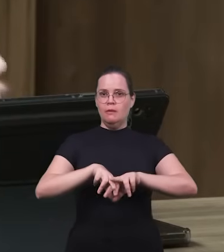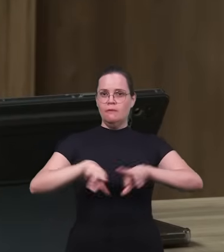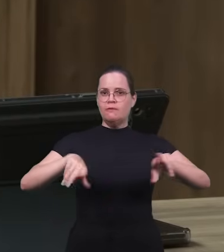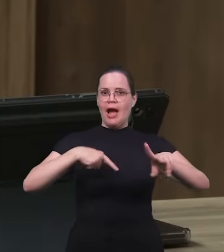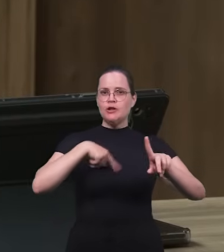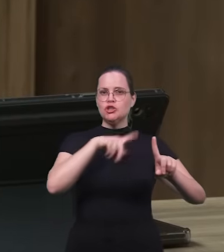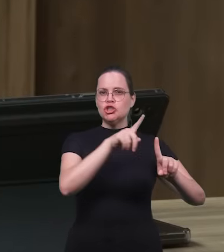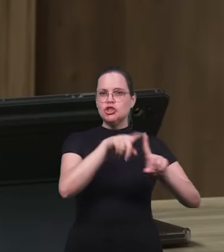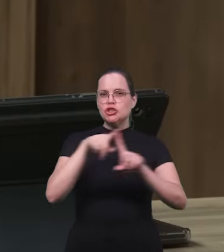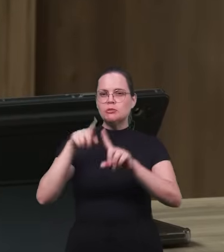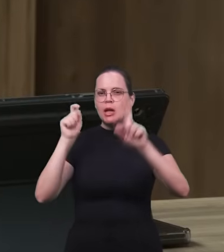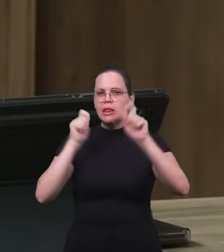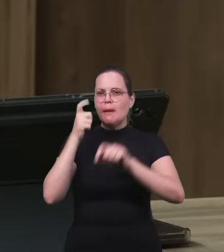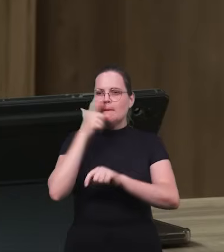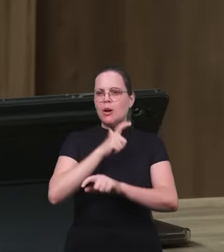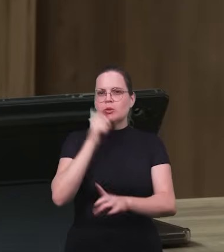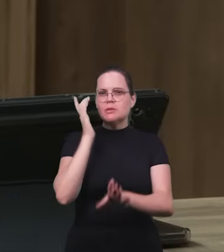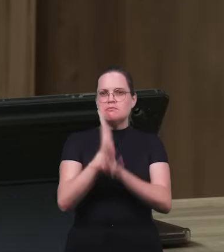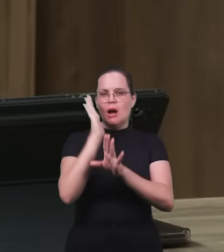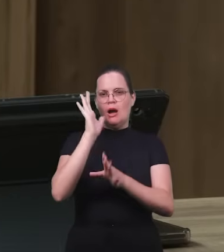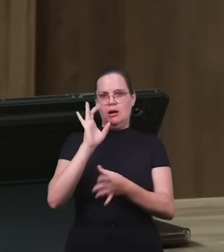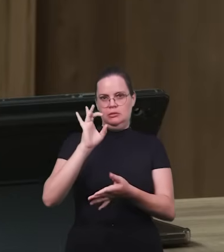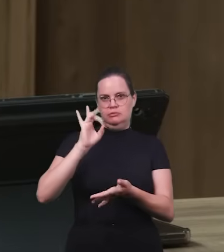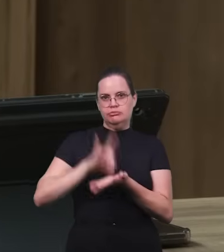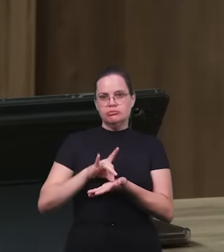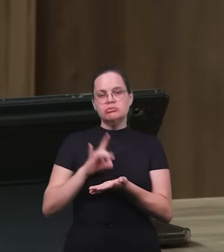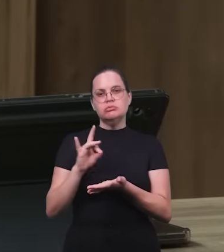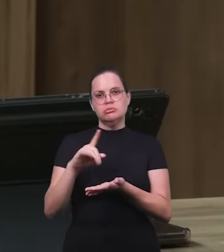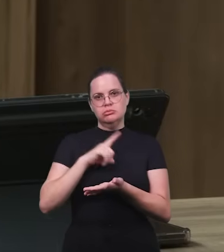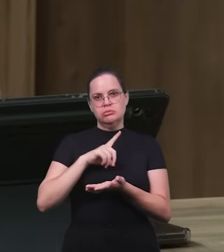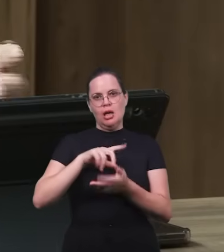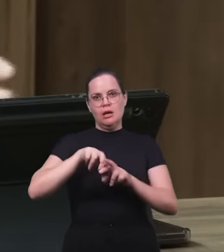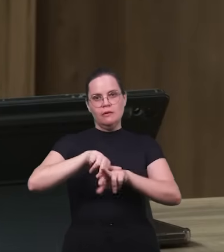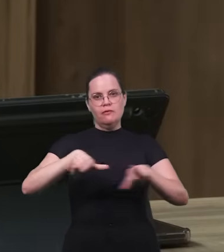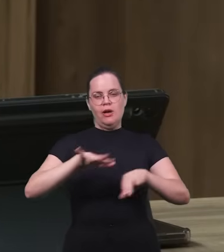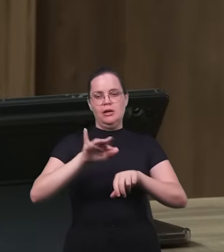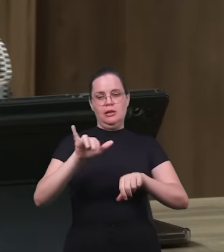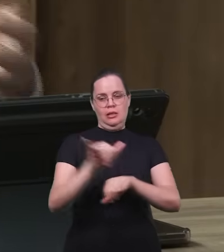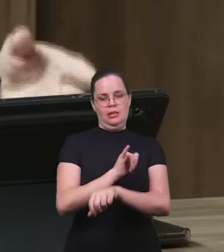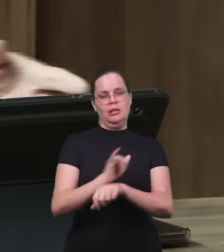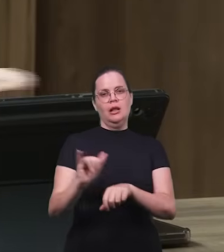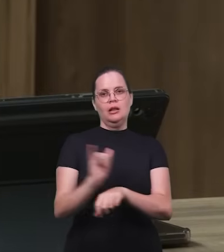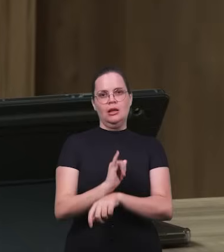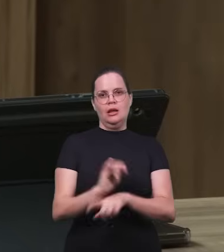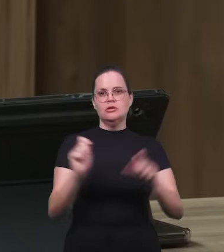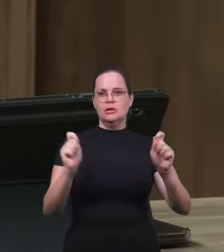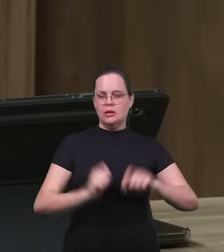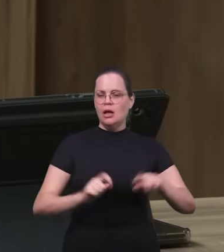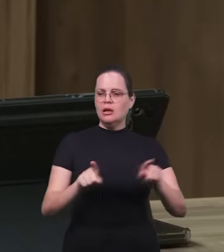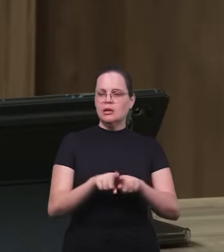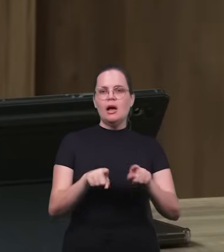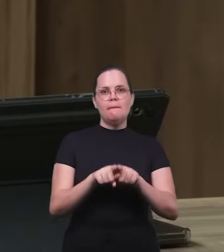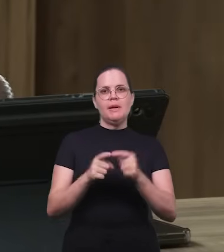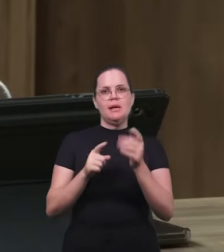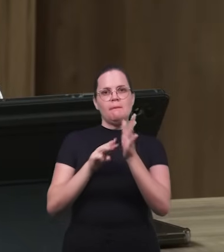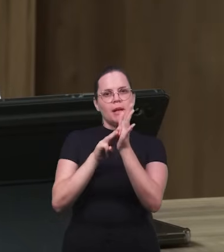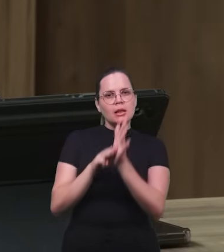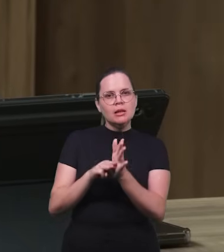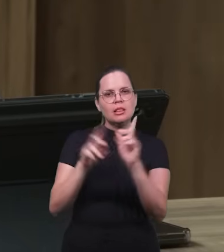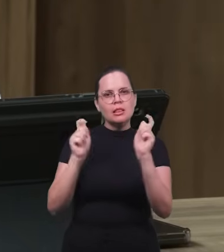de você alcançar essa realidade, né? Existem várias estratégias, várias metodologias de você alcançar